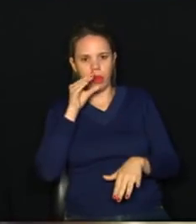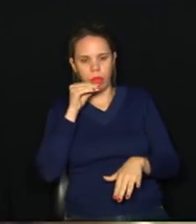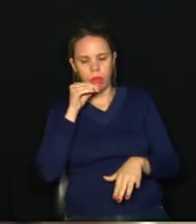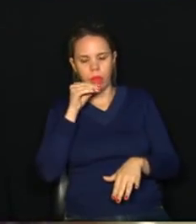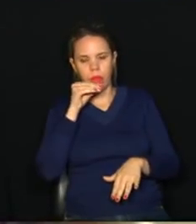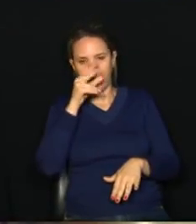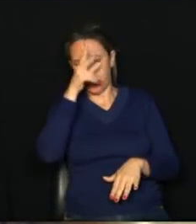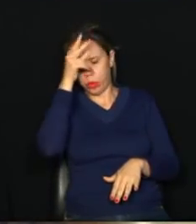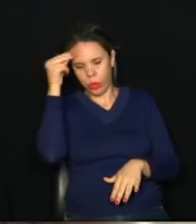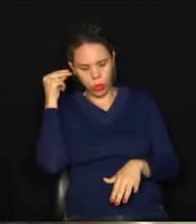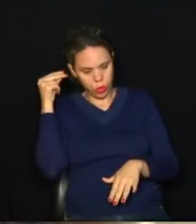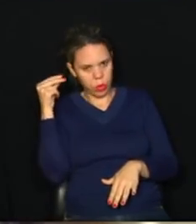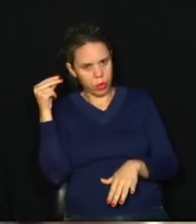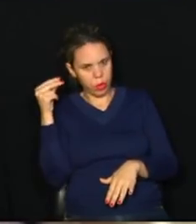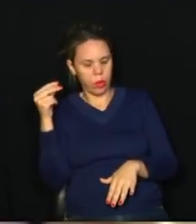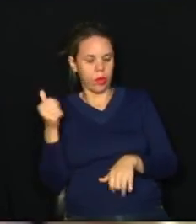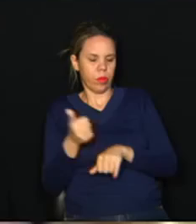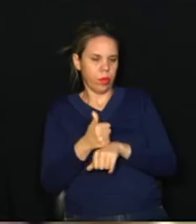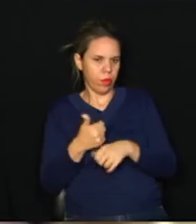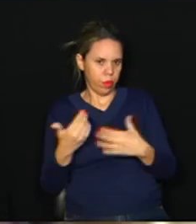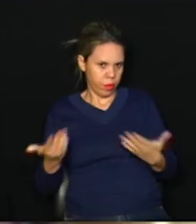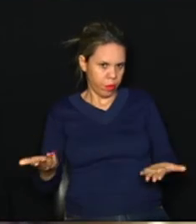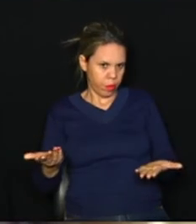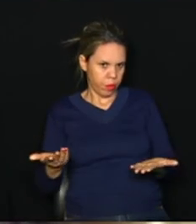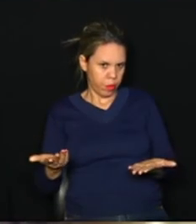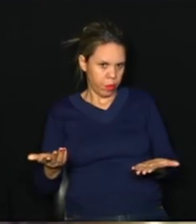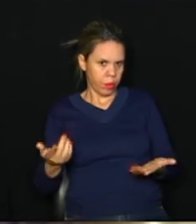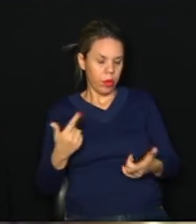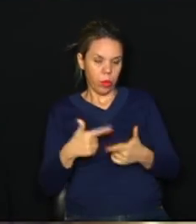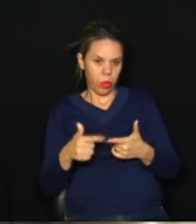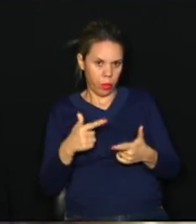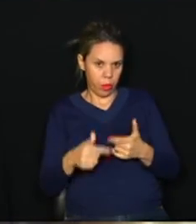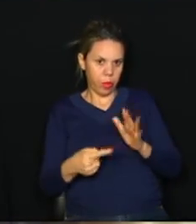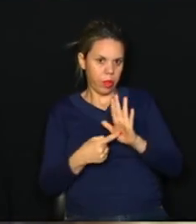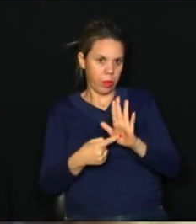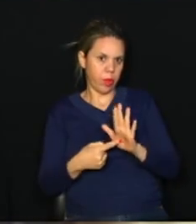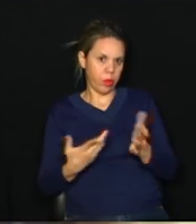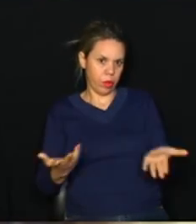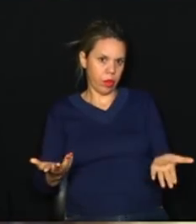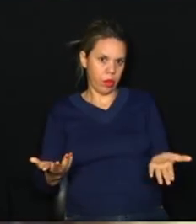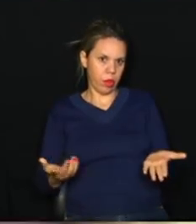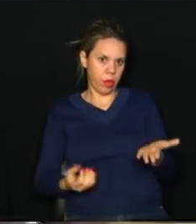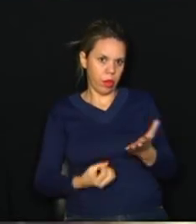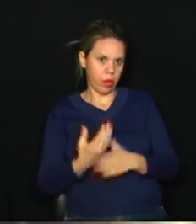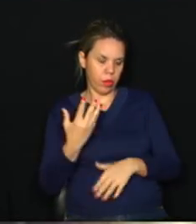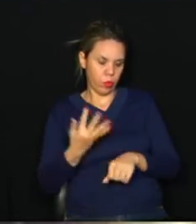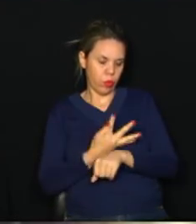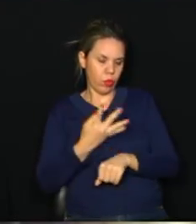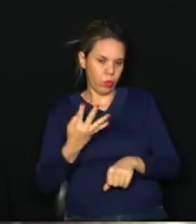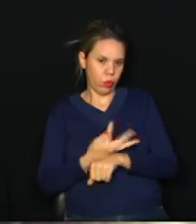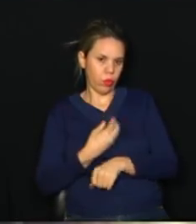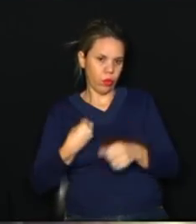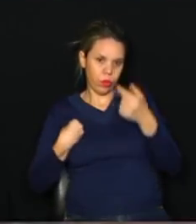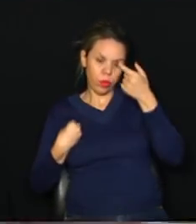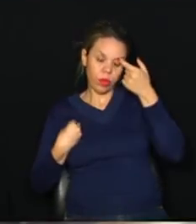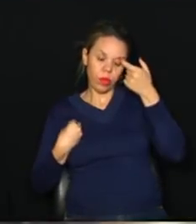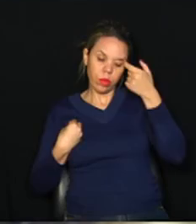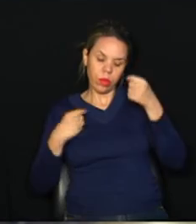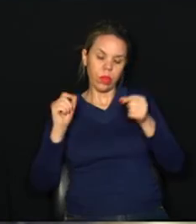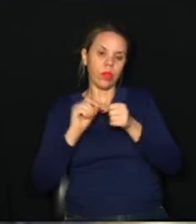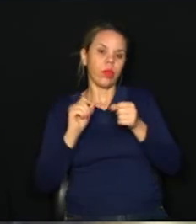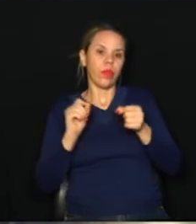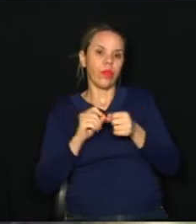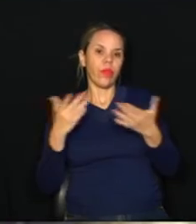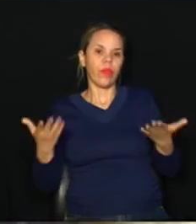levar também a realidade, aquilo que efetivamente nós vivemos, o que nós estamos fazendo, o que